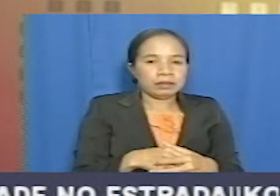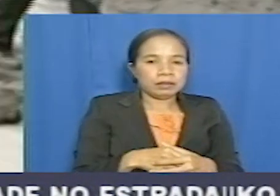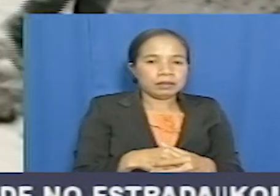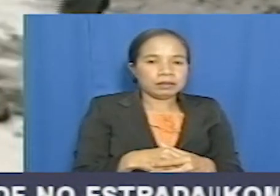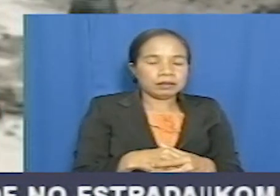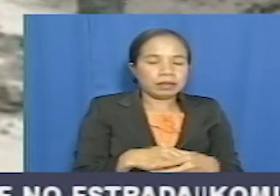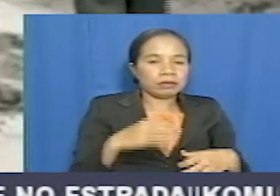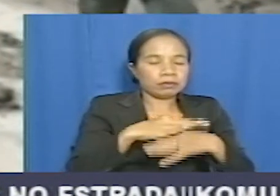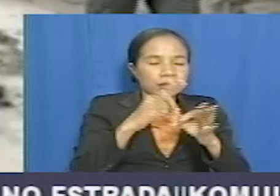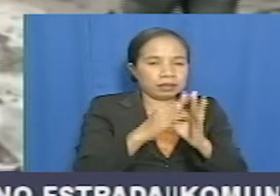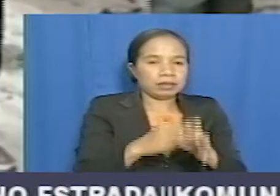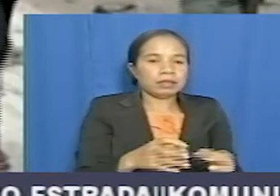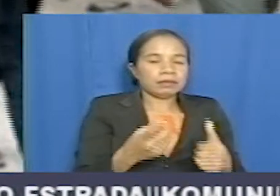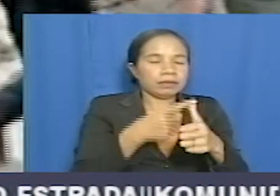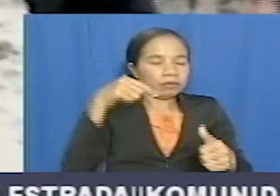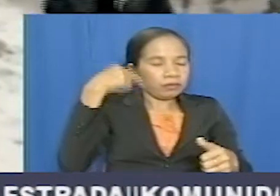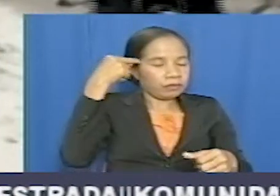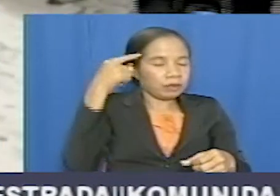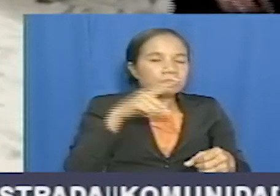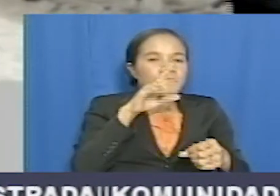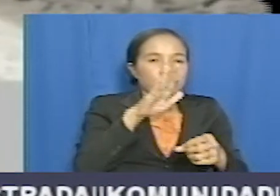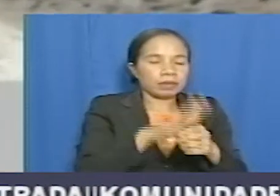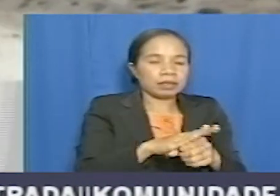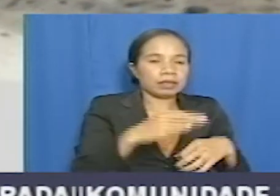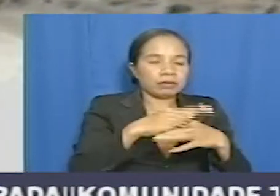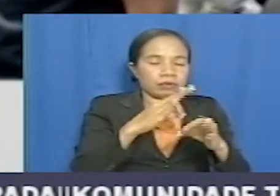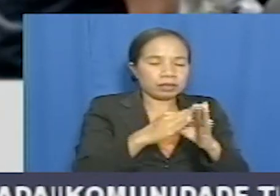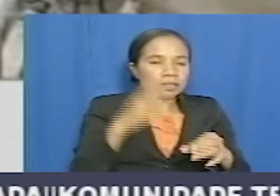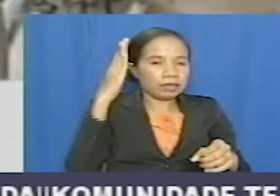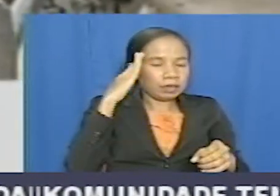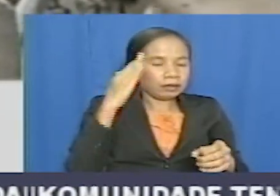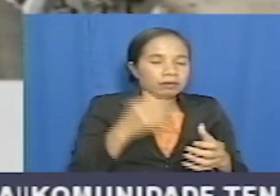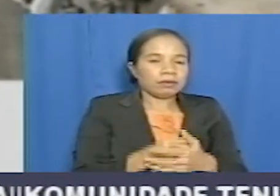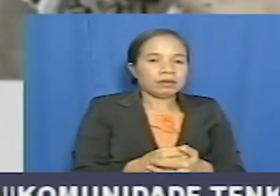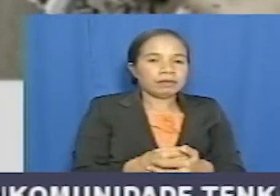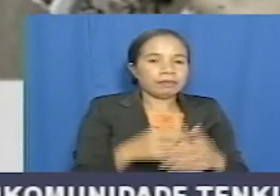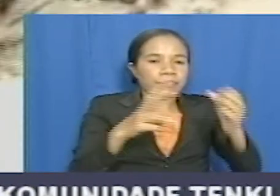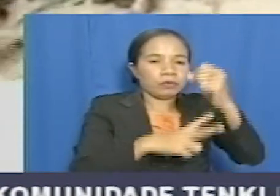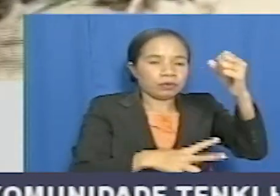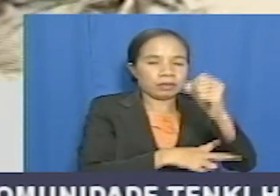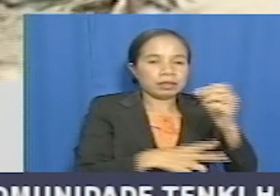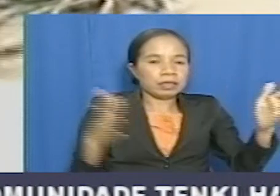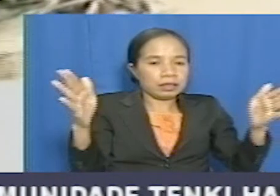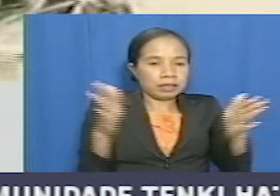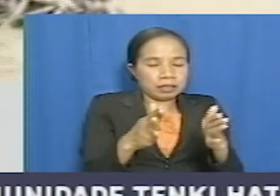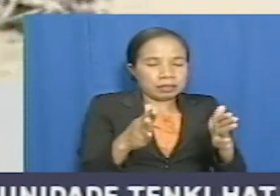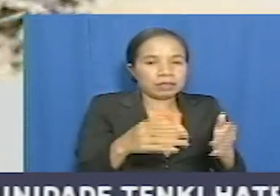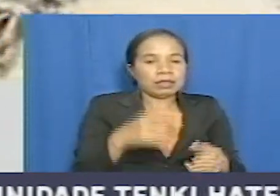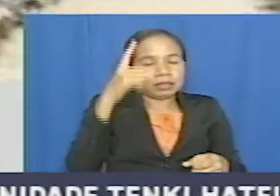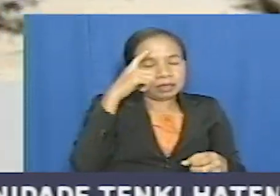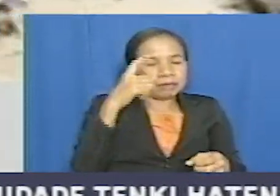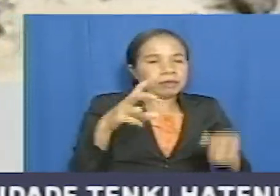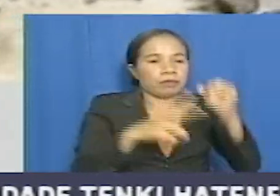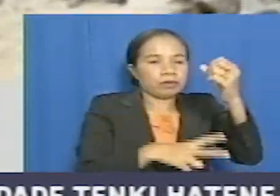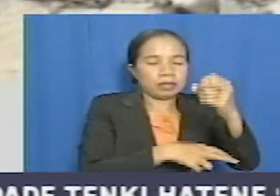Ponte Bekusi, né be antes, né? Governo promete ato sobo, razão, composição, ponte, Que cala viável. Tamba